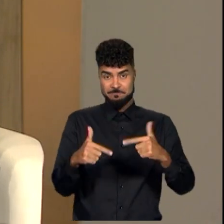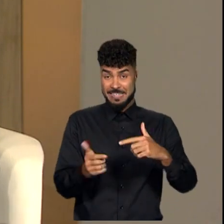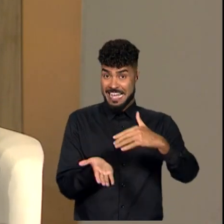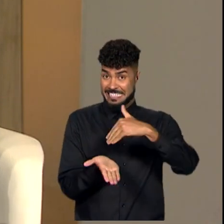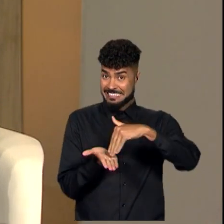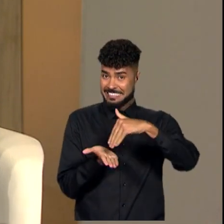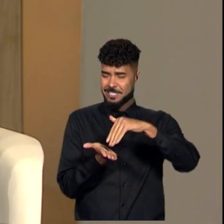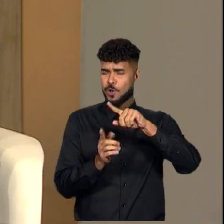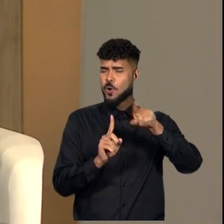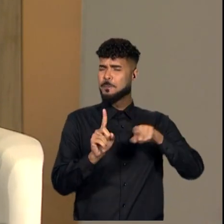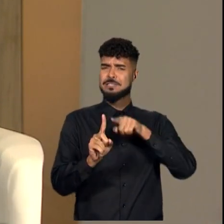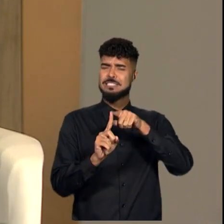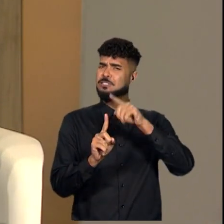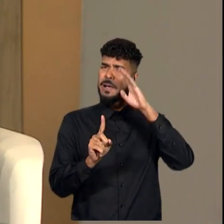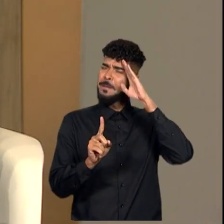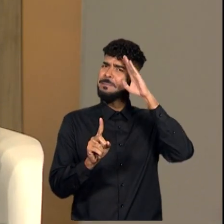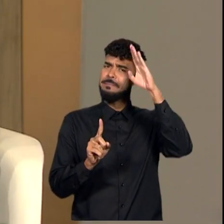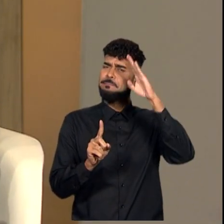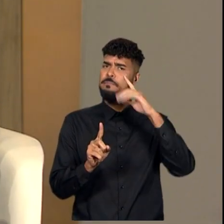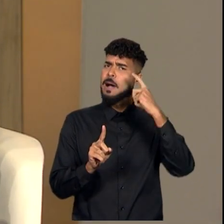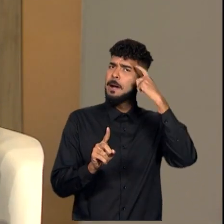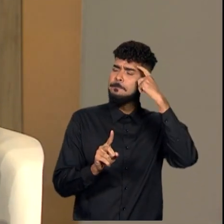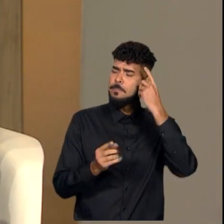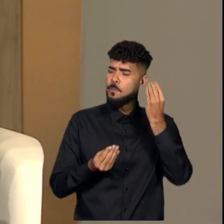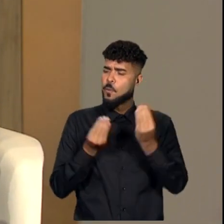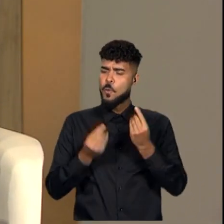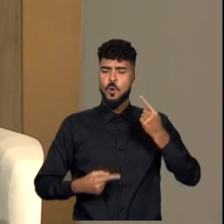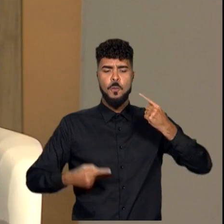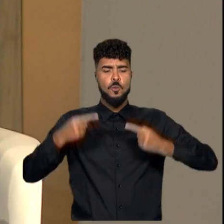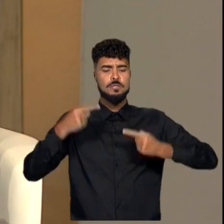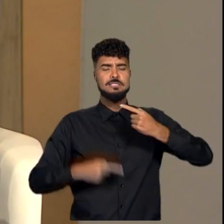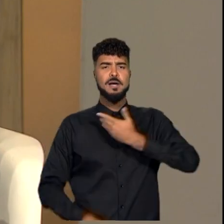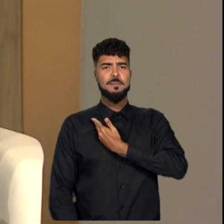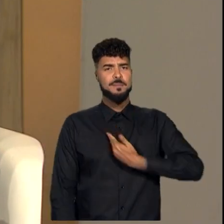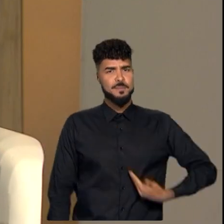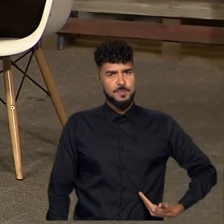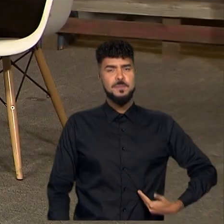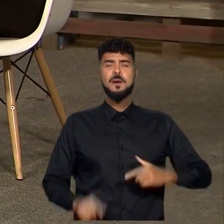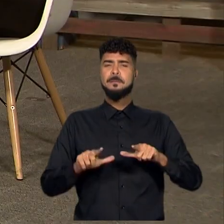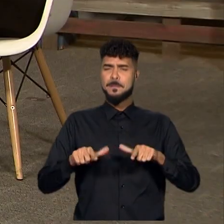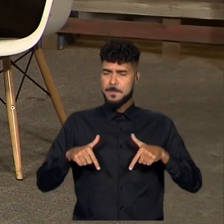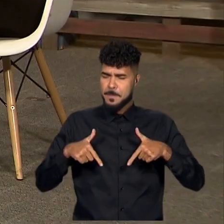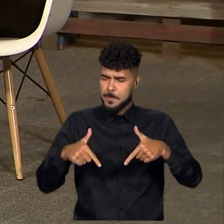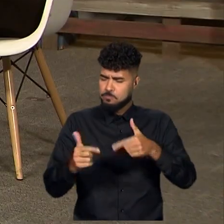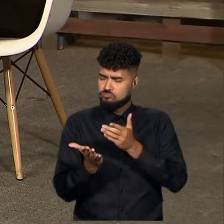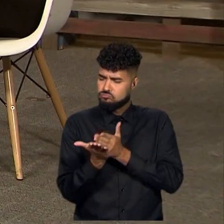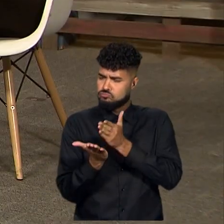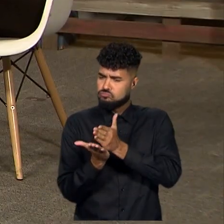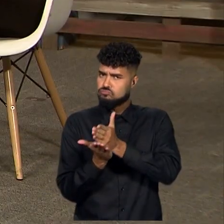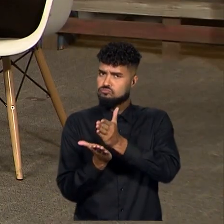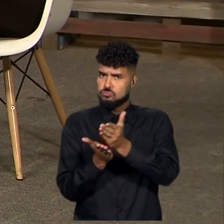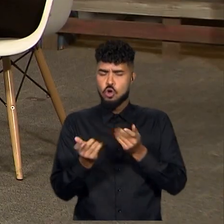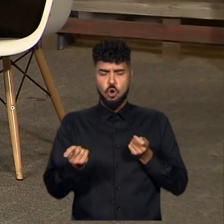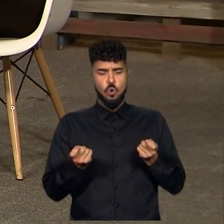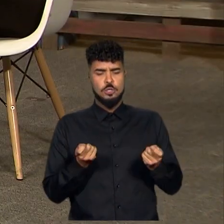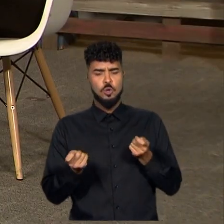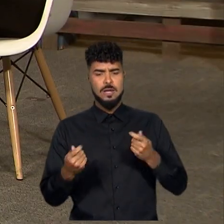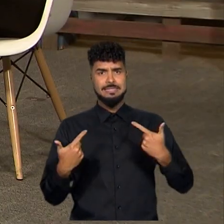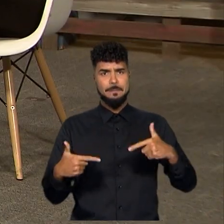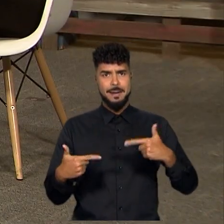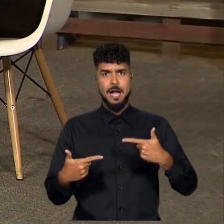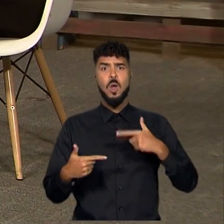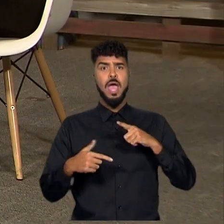o objetivo de pensar as políticas públicas e executá-las, coordenando esse trabalho junto com os